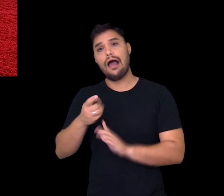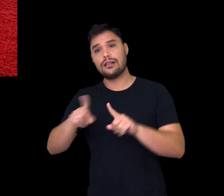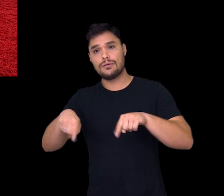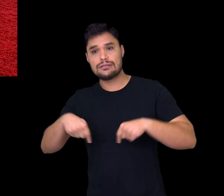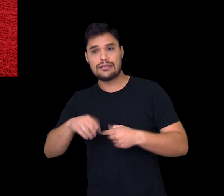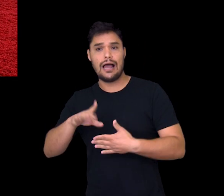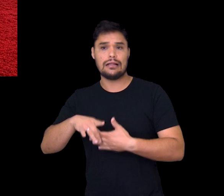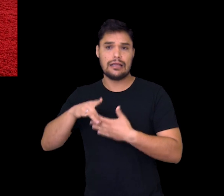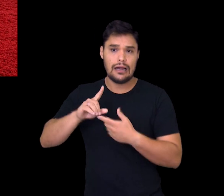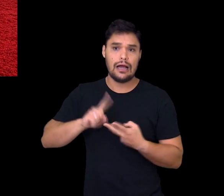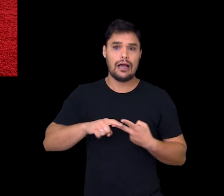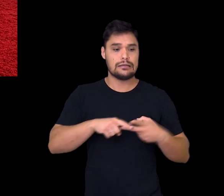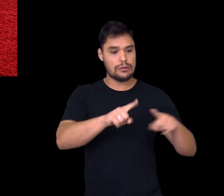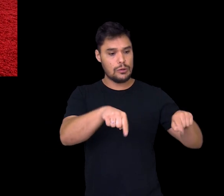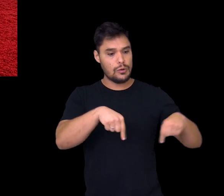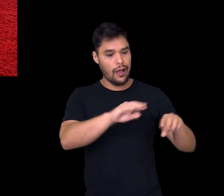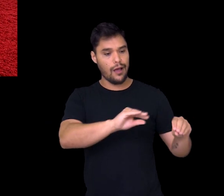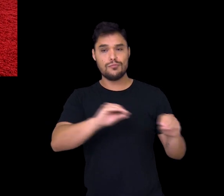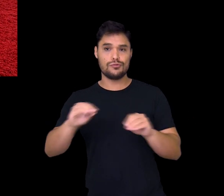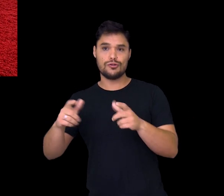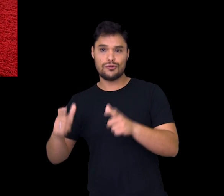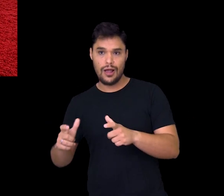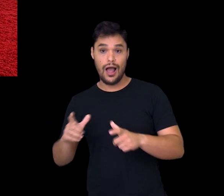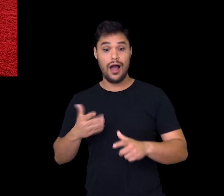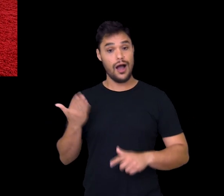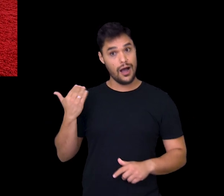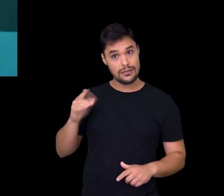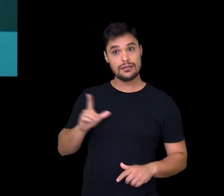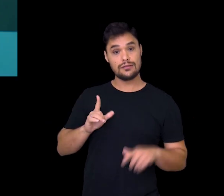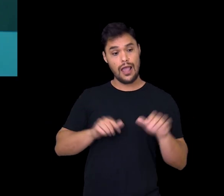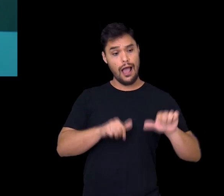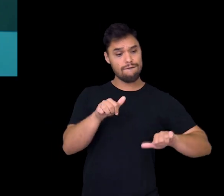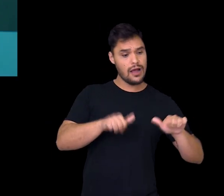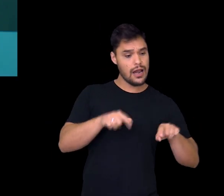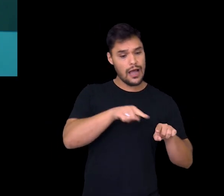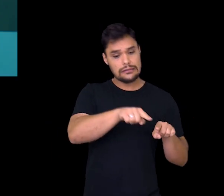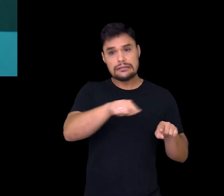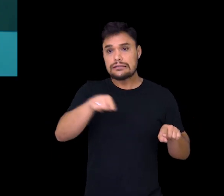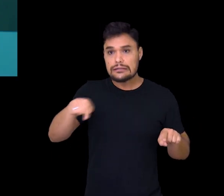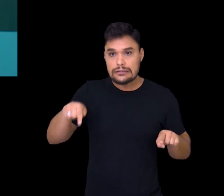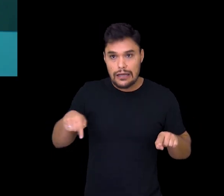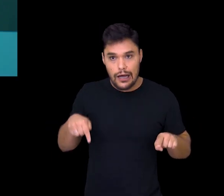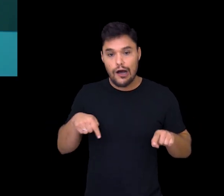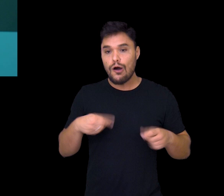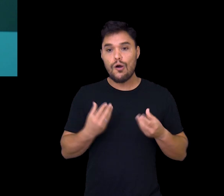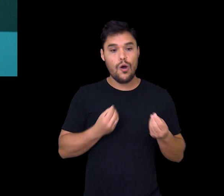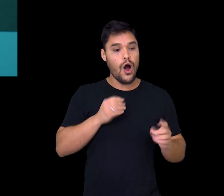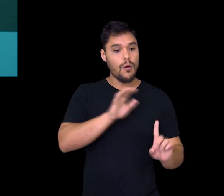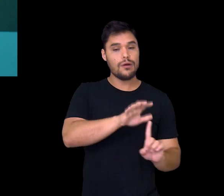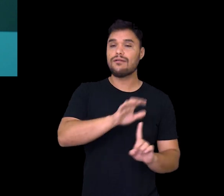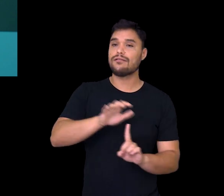mudou de lugar, há uma avaliação completa de todas essas interferências,